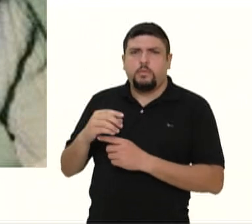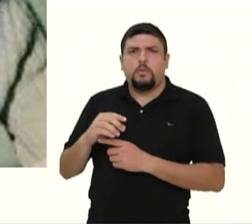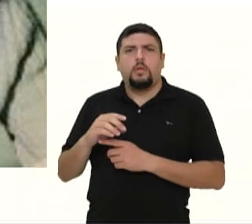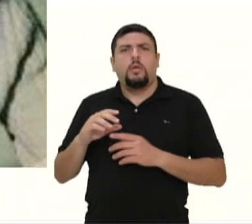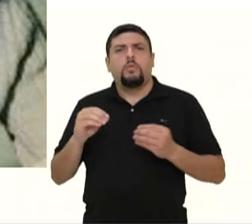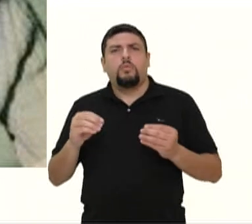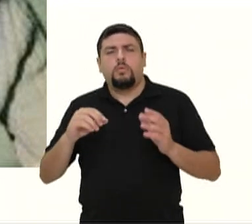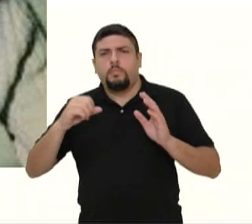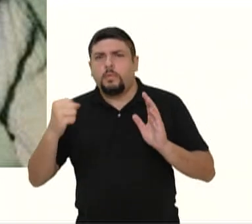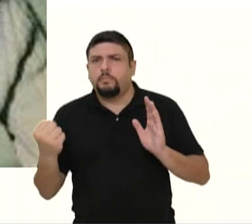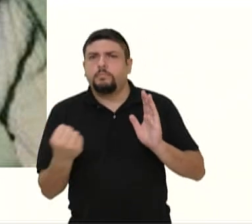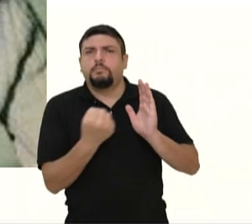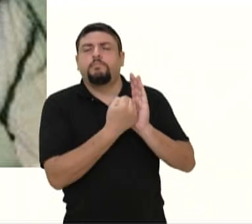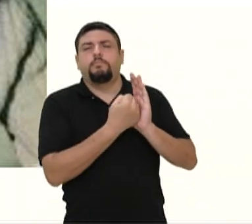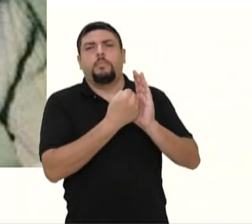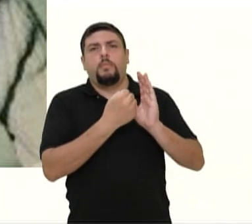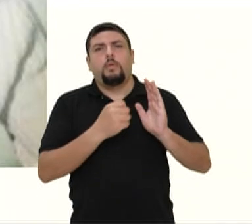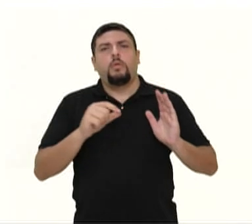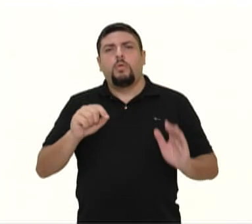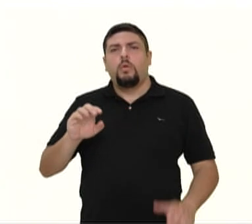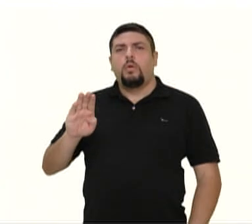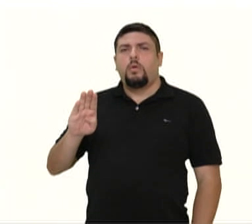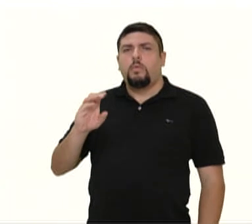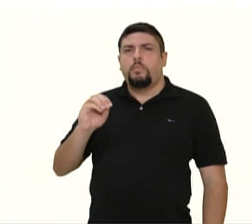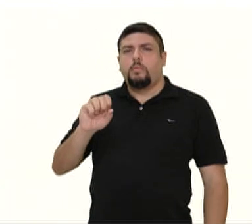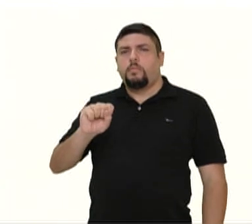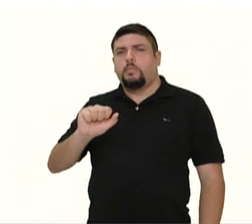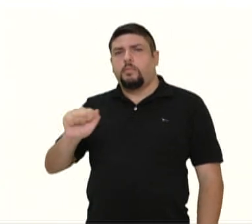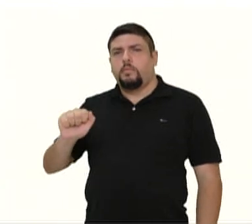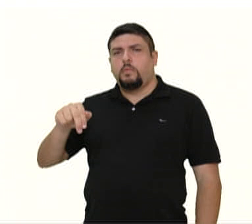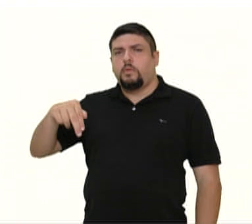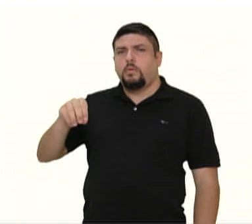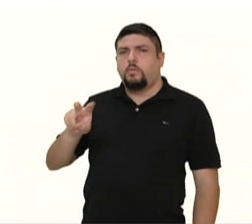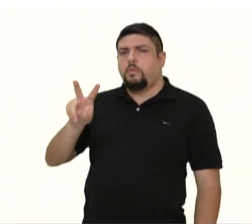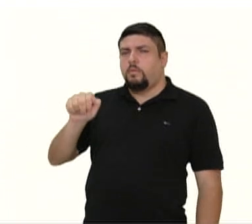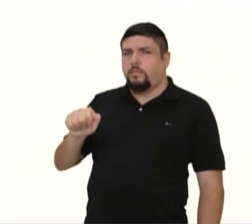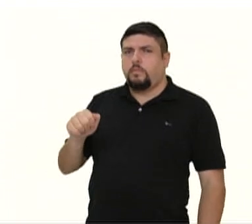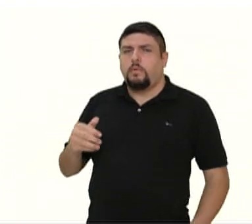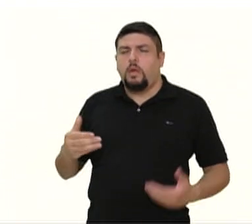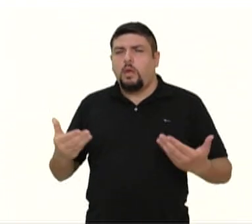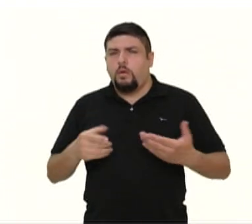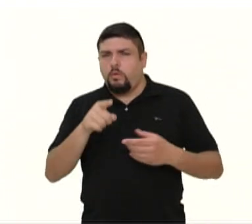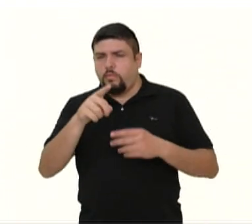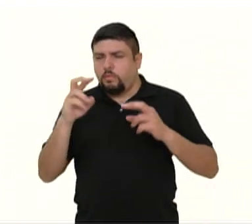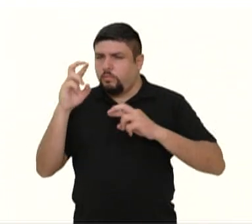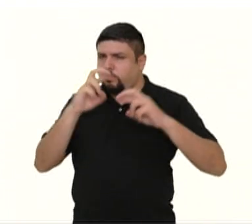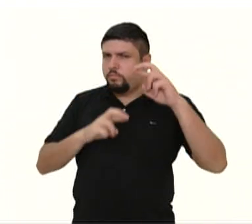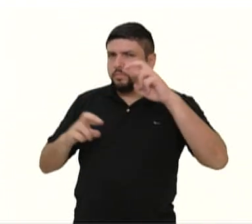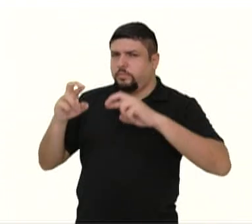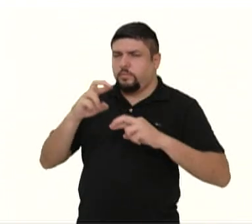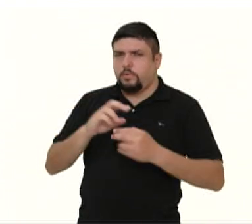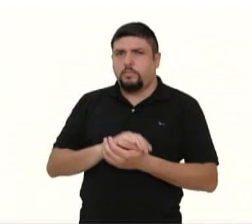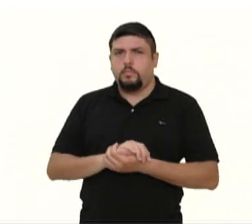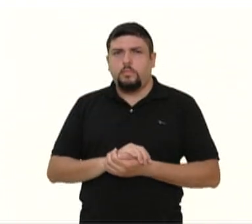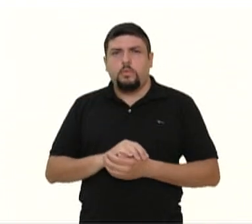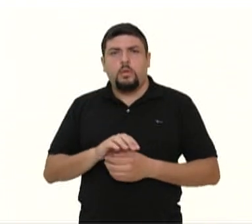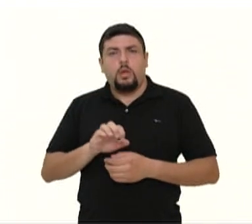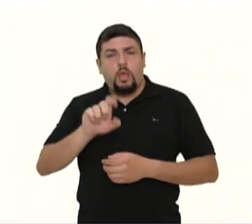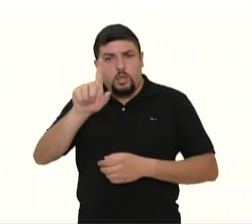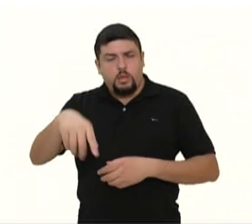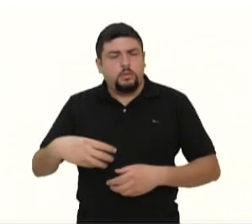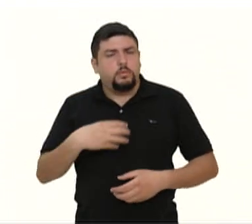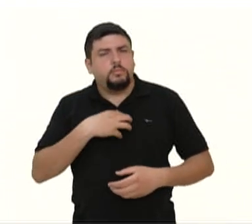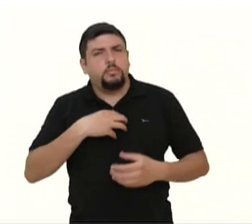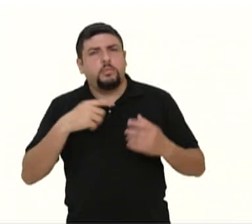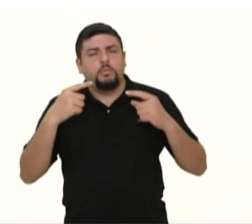Essa bossa nova que você, nesse próximo slide aqui, você vai analisar da seguinte maneira. É um estilo musical que